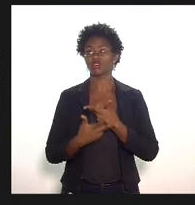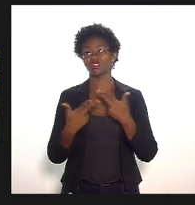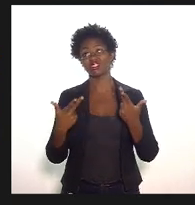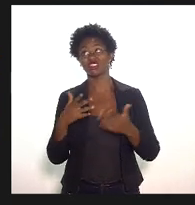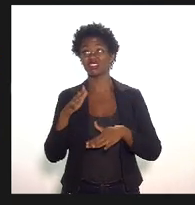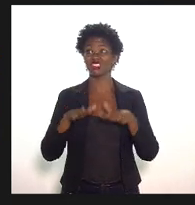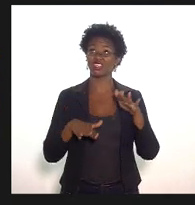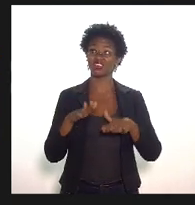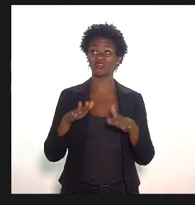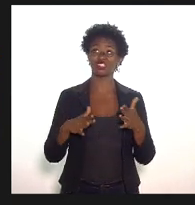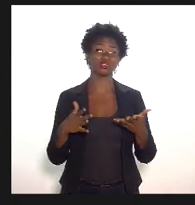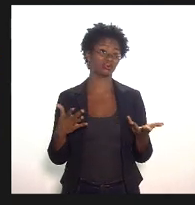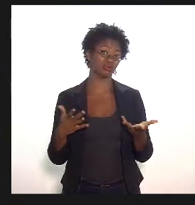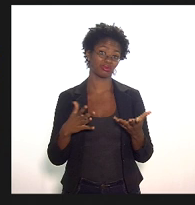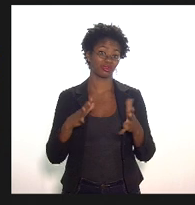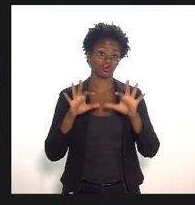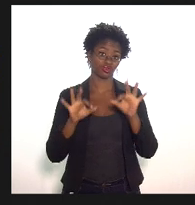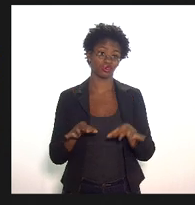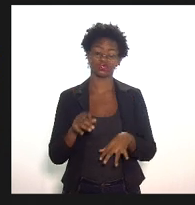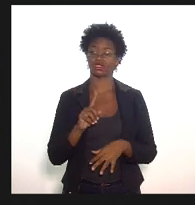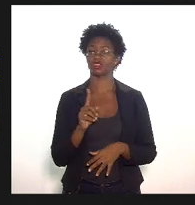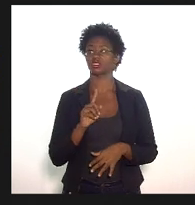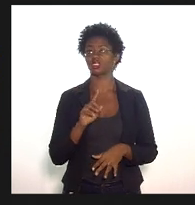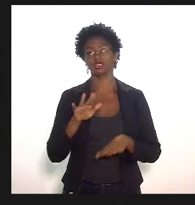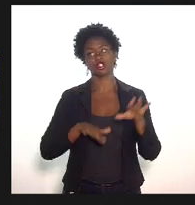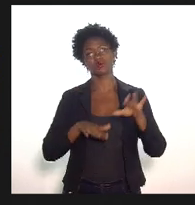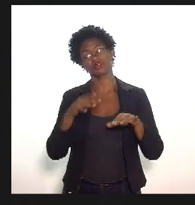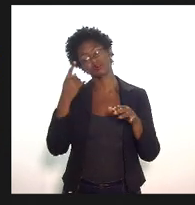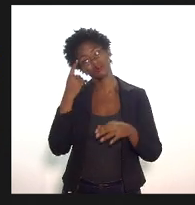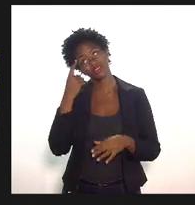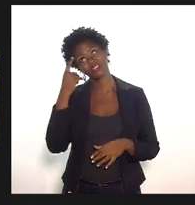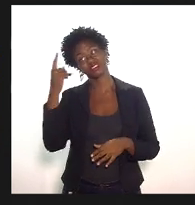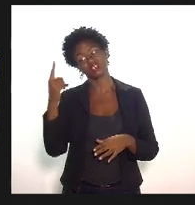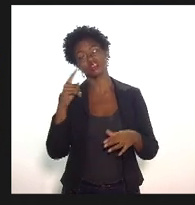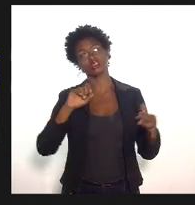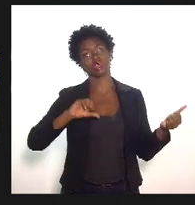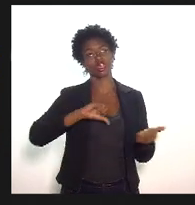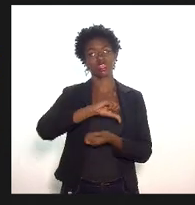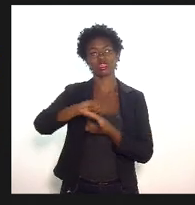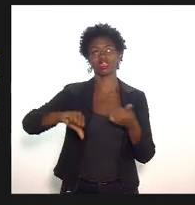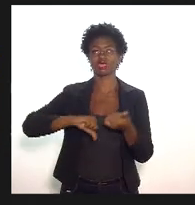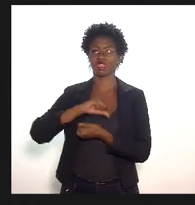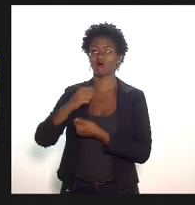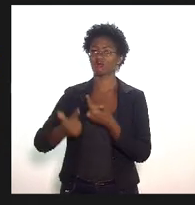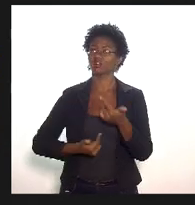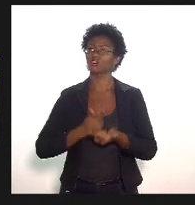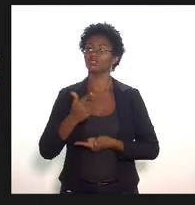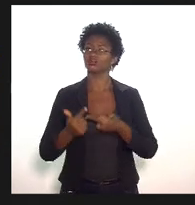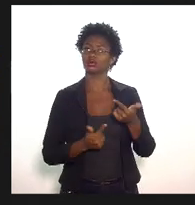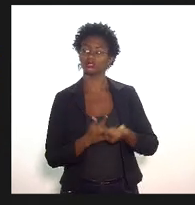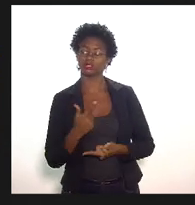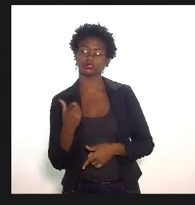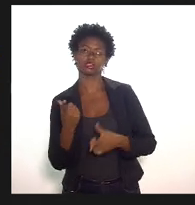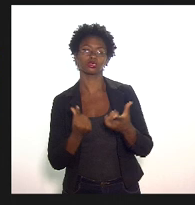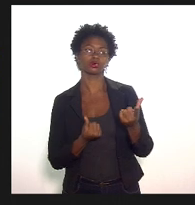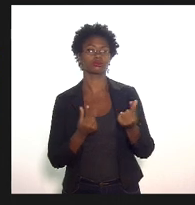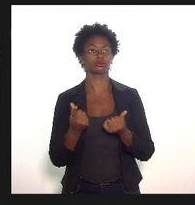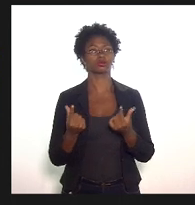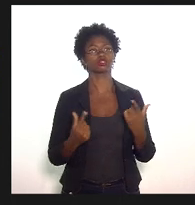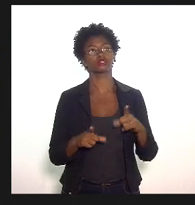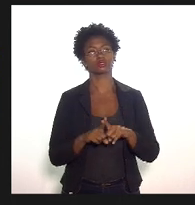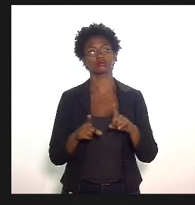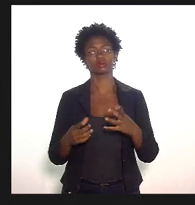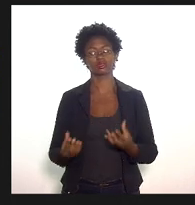A gente deveria estar, sim, pensando numa reforma trabalhista, numa reforma tributária, né, que nos